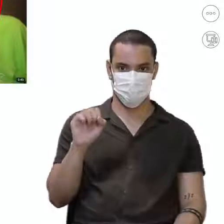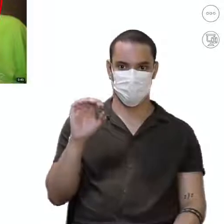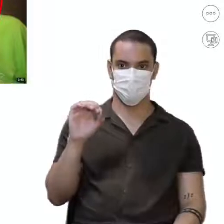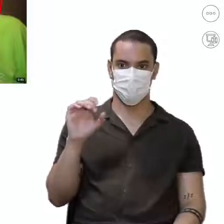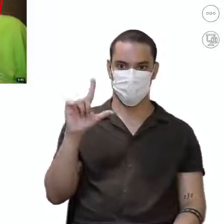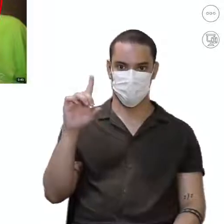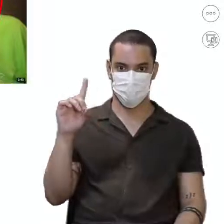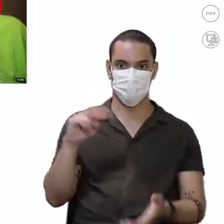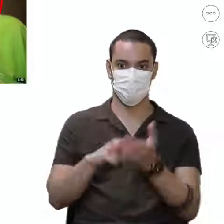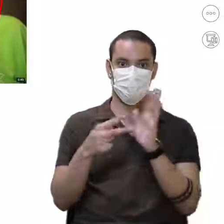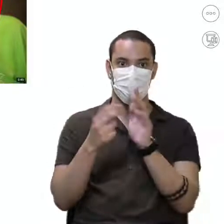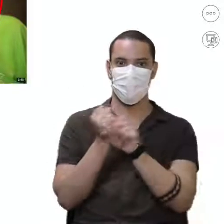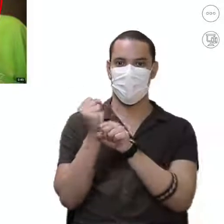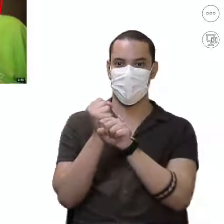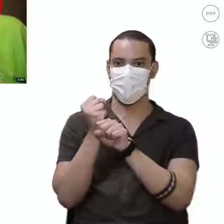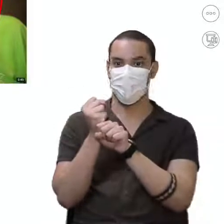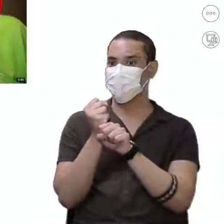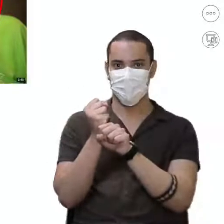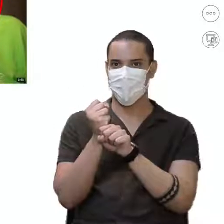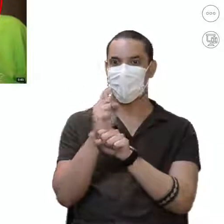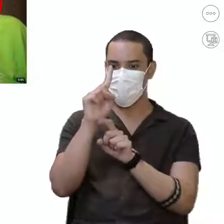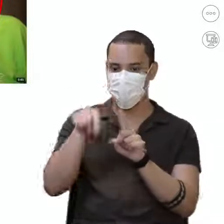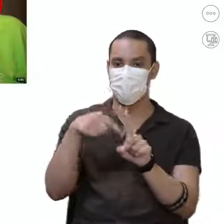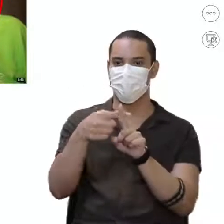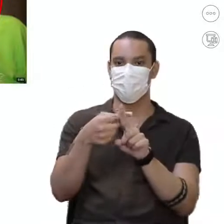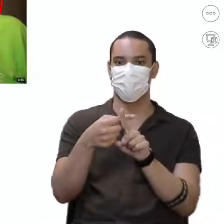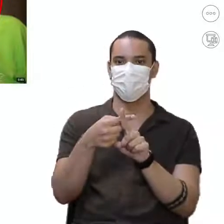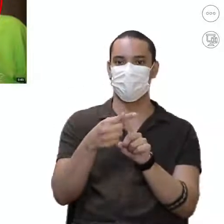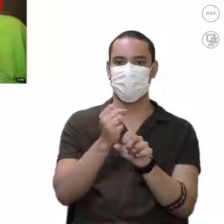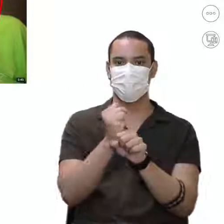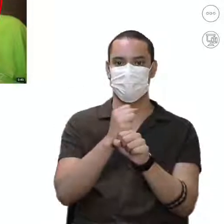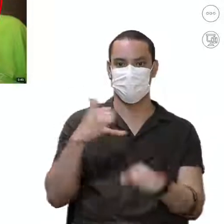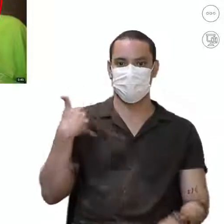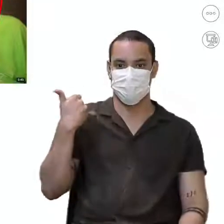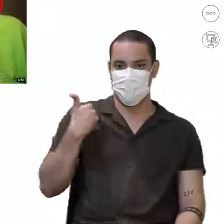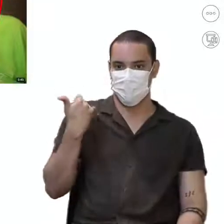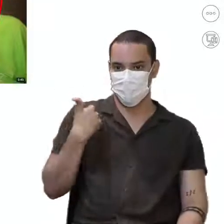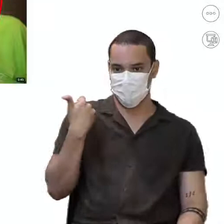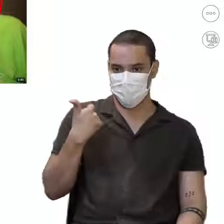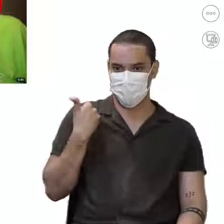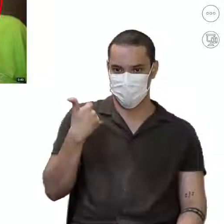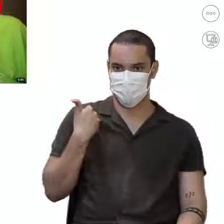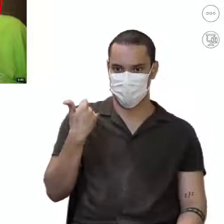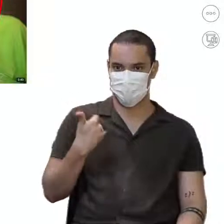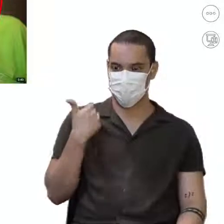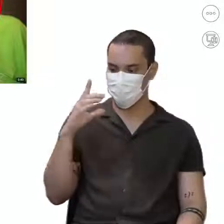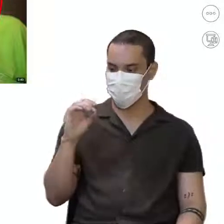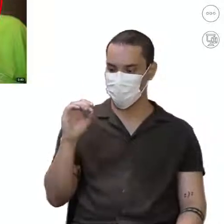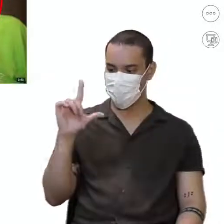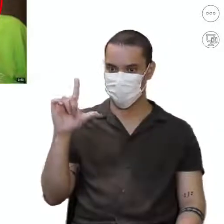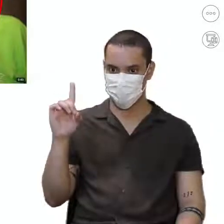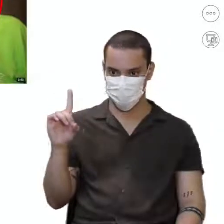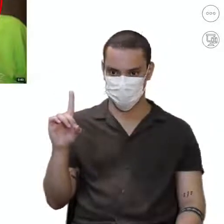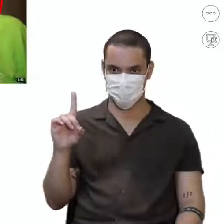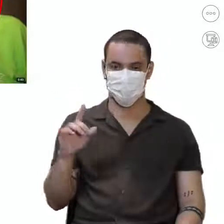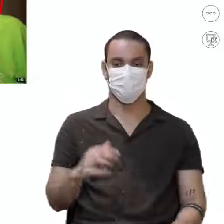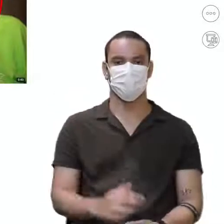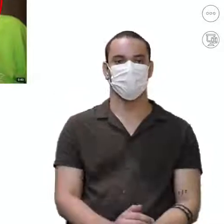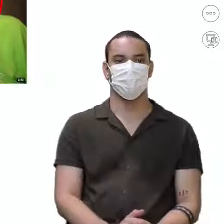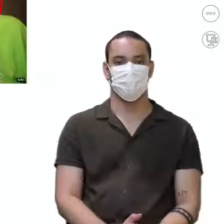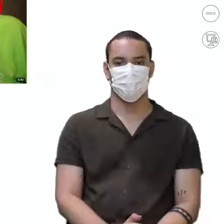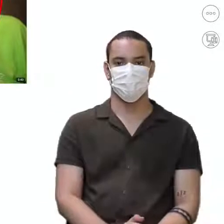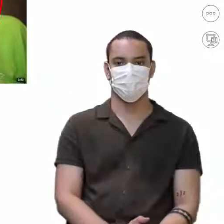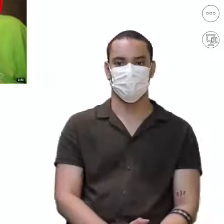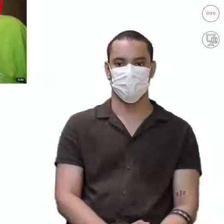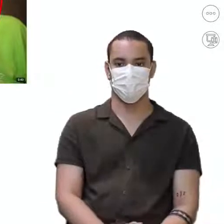sobre idade. Então ela sempre tem que vir junto, a palavra years old fala sobre idade. Então vocês devem saber disso. Então esse 102